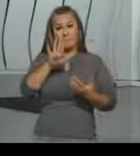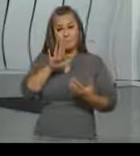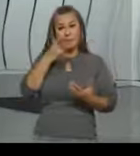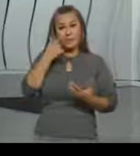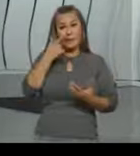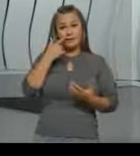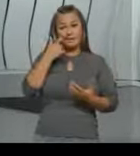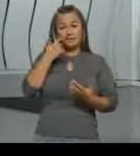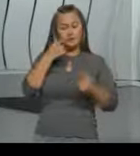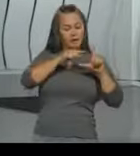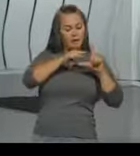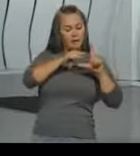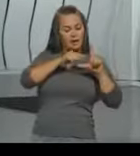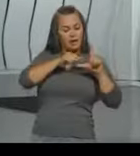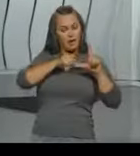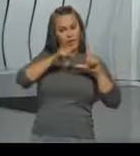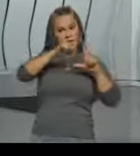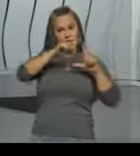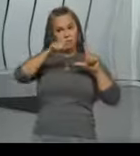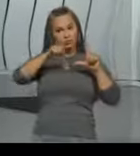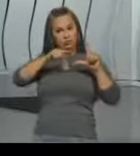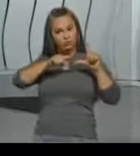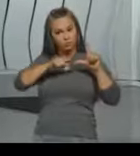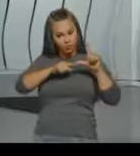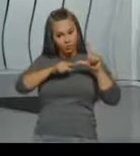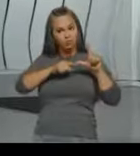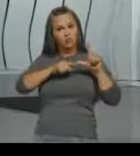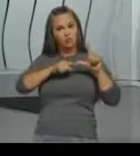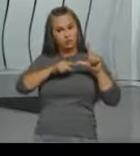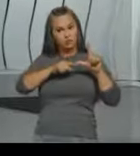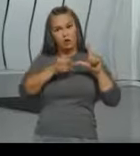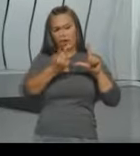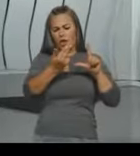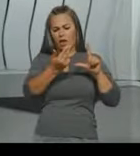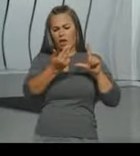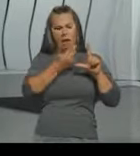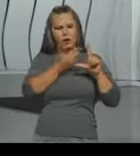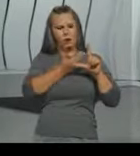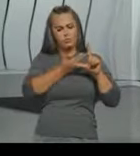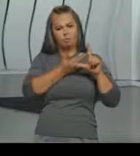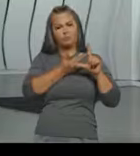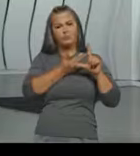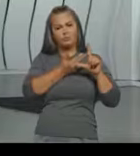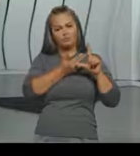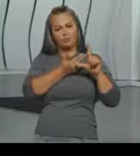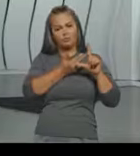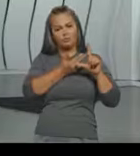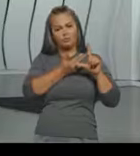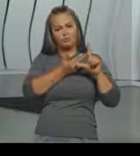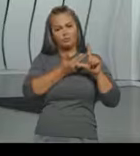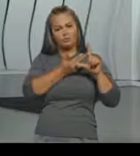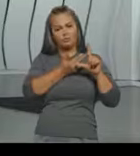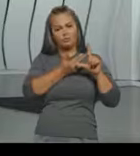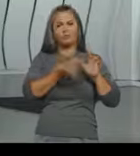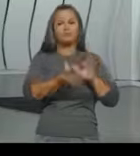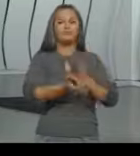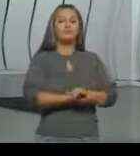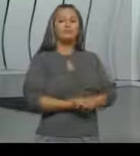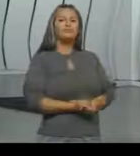são medidas angulares. Então, a medida desse arco vai ser igual à medida do ângulo